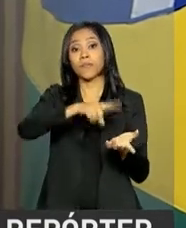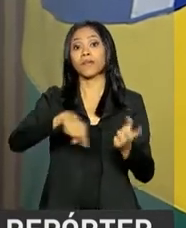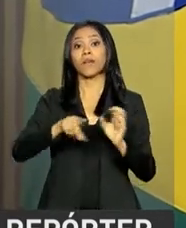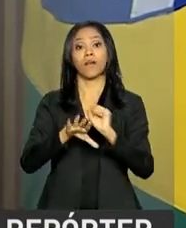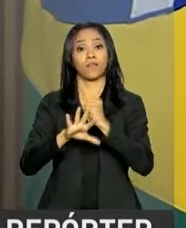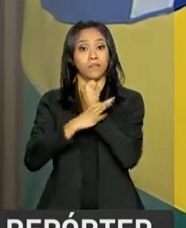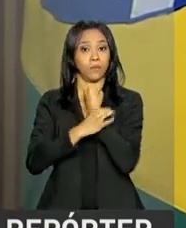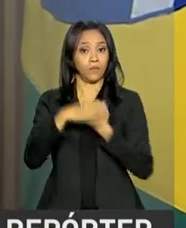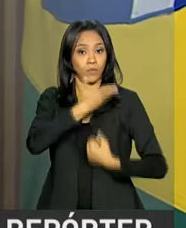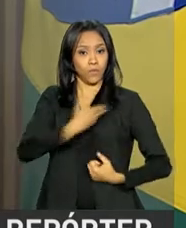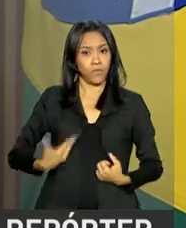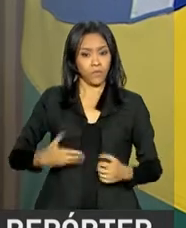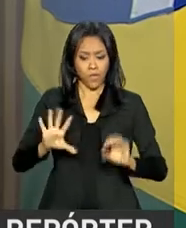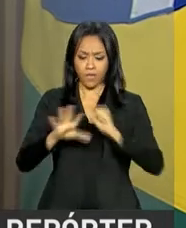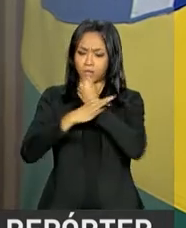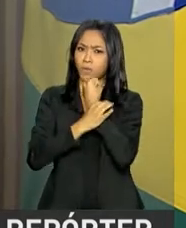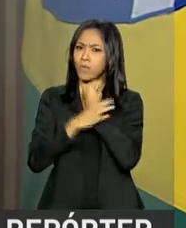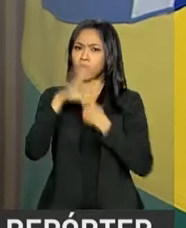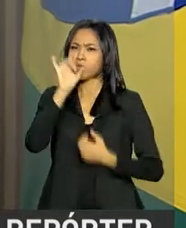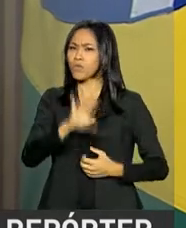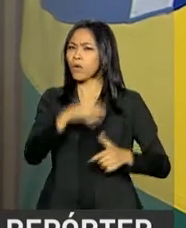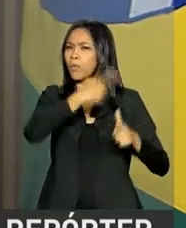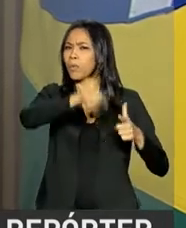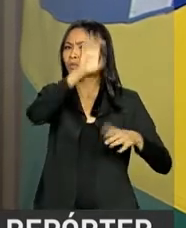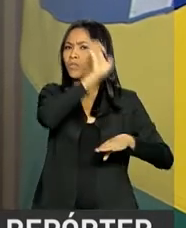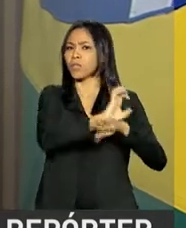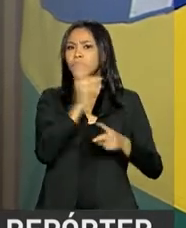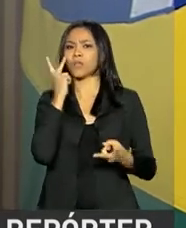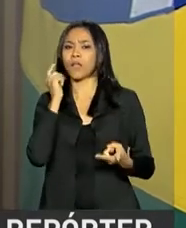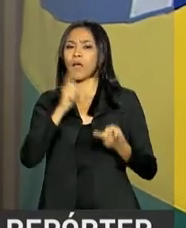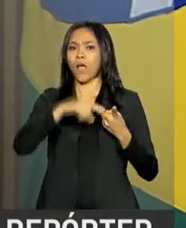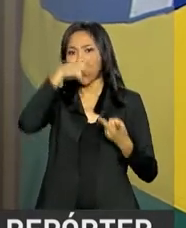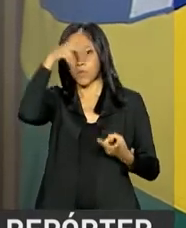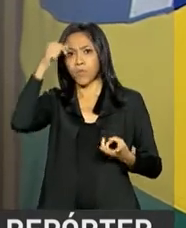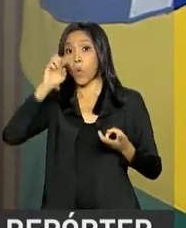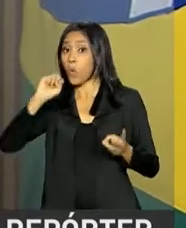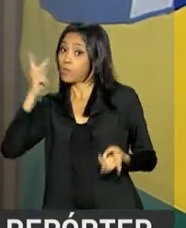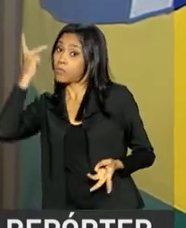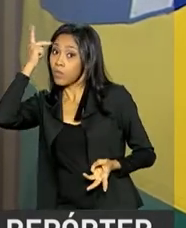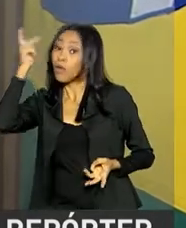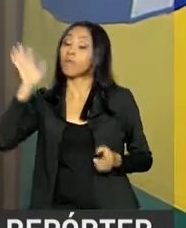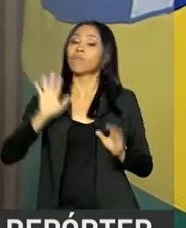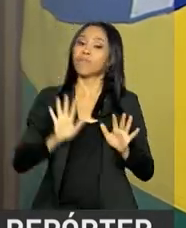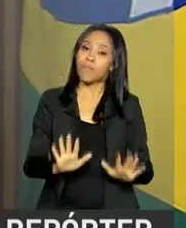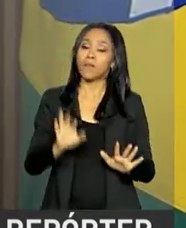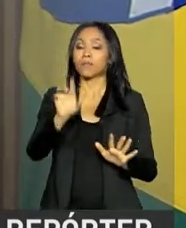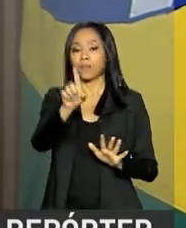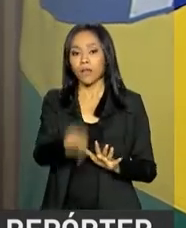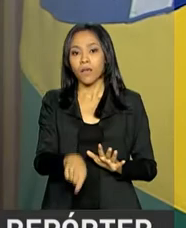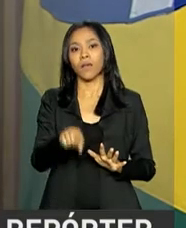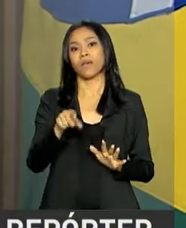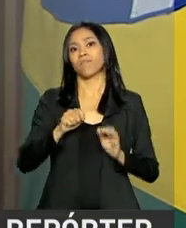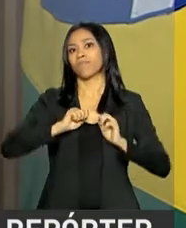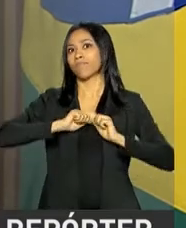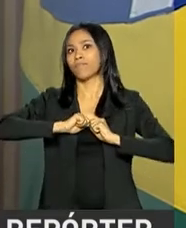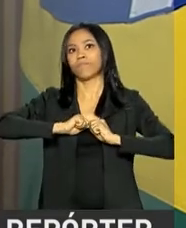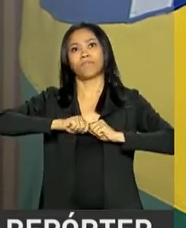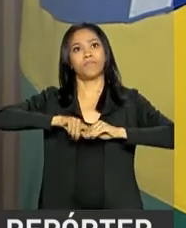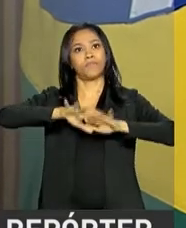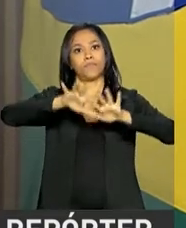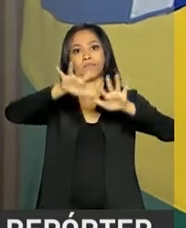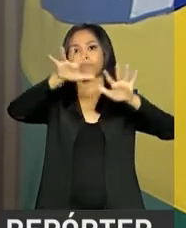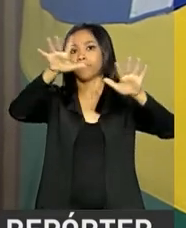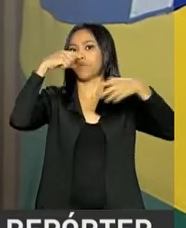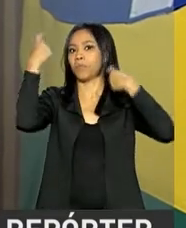hoje não é um caso só do estado do ceará no caso do amazonas dados são paulo mas é é ultrapassar ante é